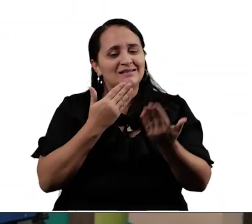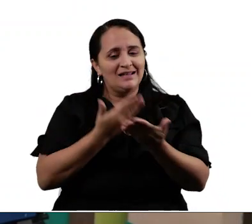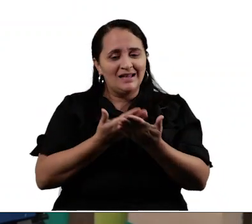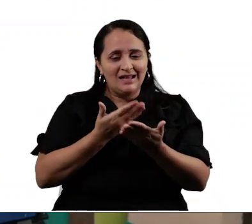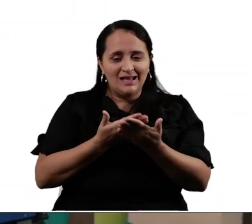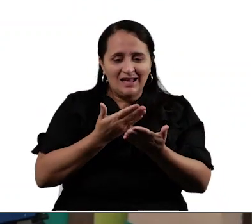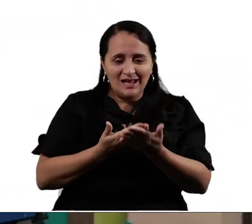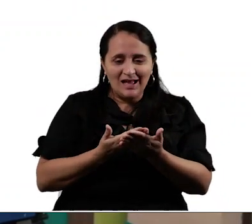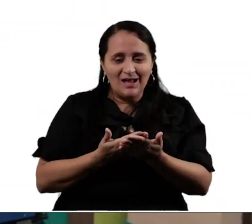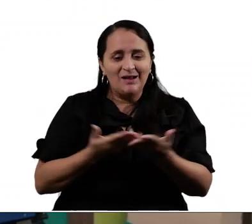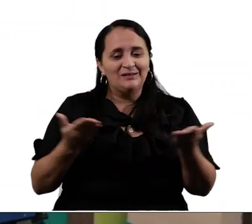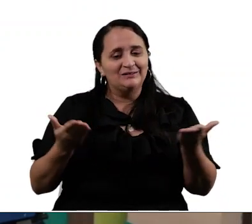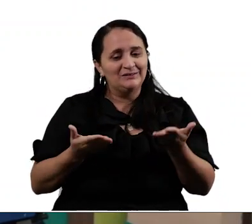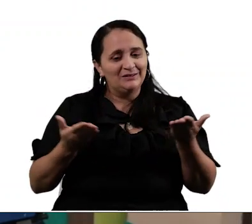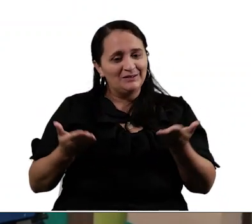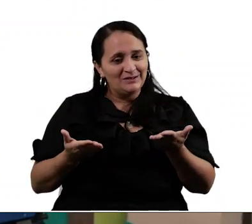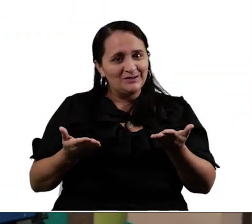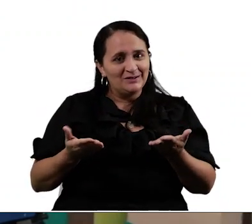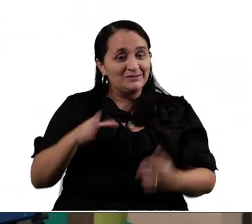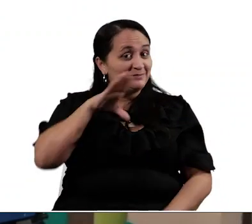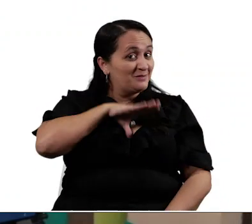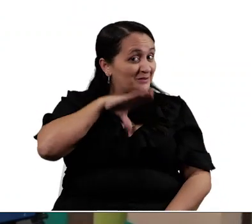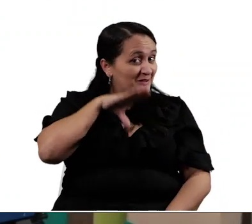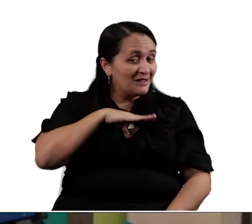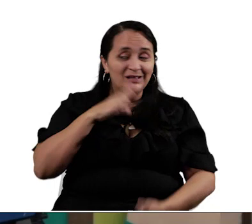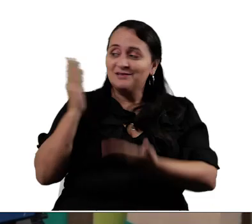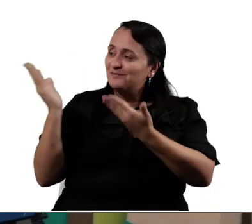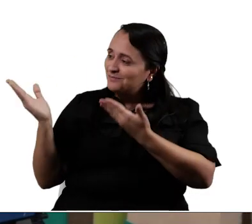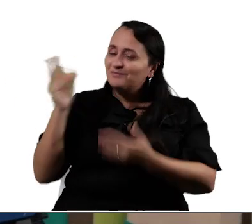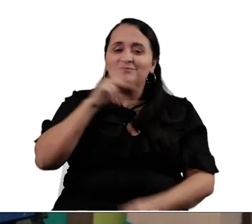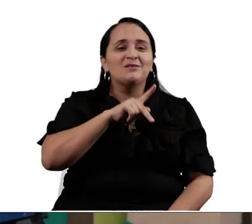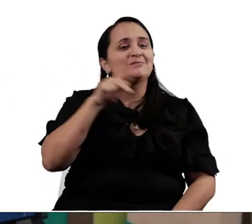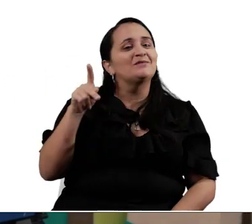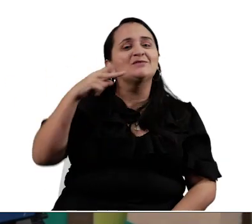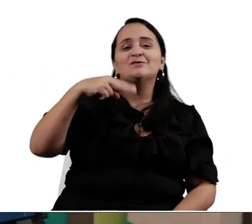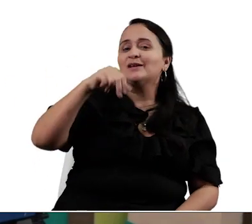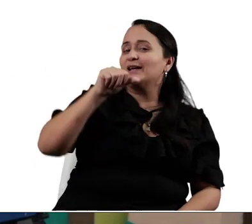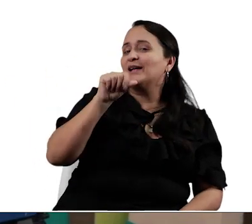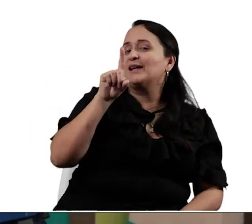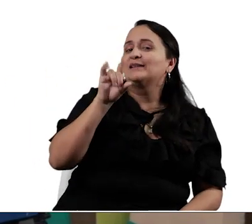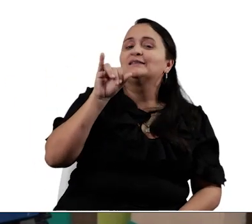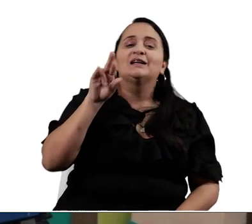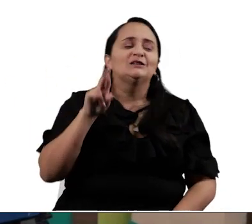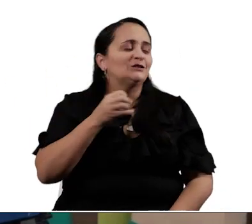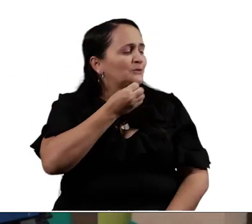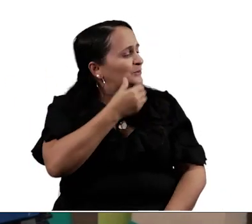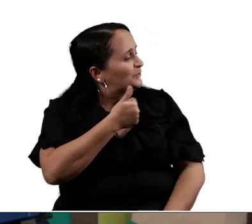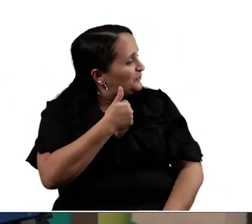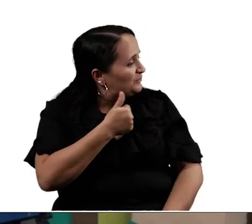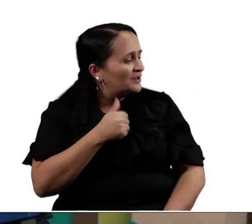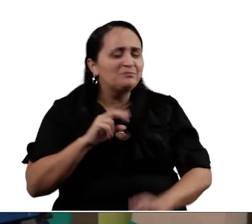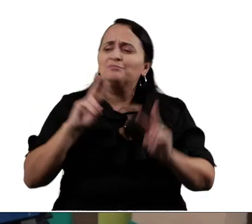terceiro ano e é de língua portuguesa com a professora Nadir Martins. Tudo bem, professora? Tudo bem, Carol? Professora, qual